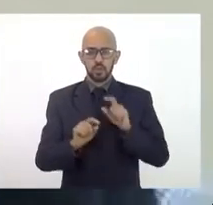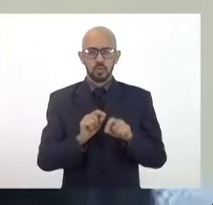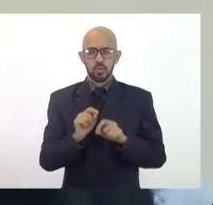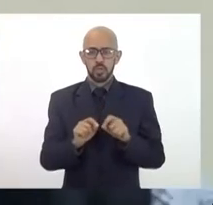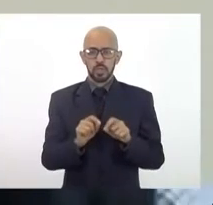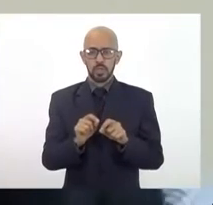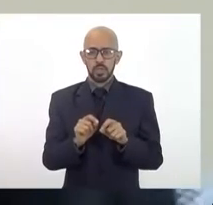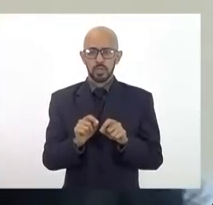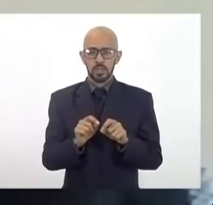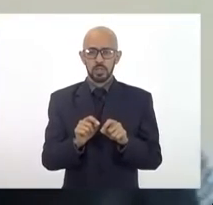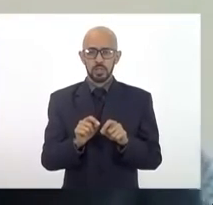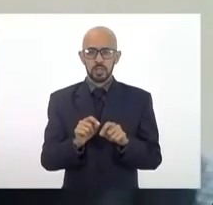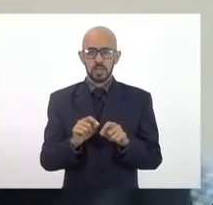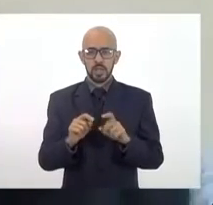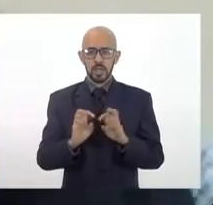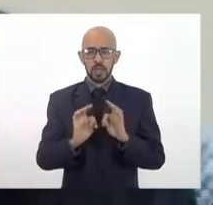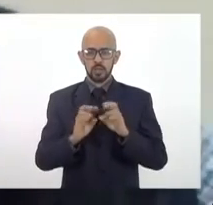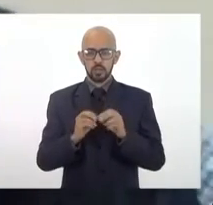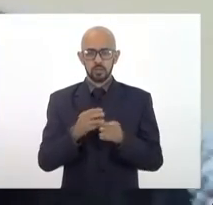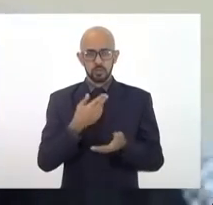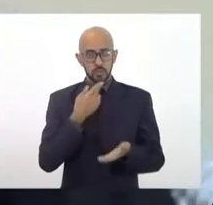Congratulo-me com Wagner